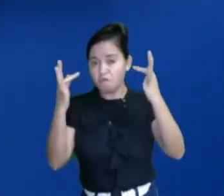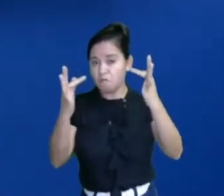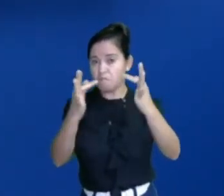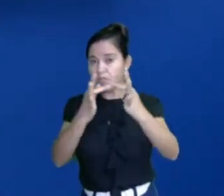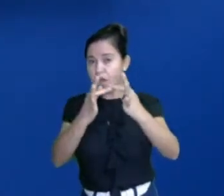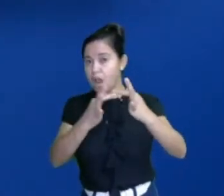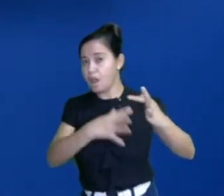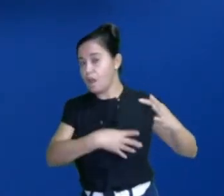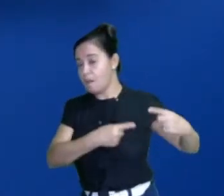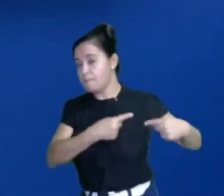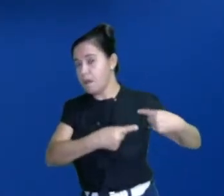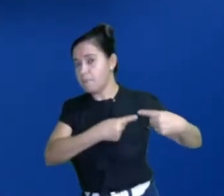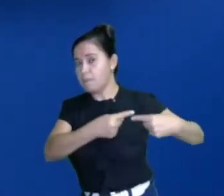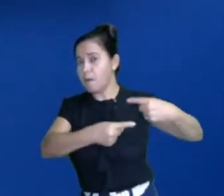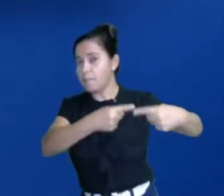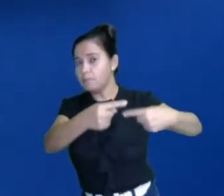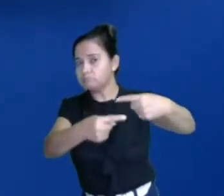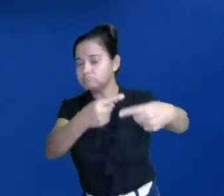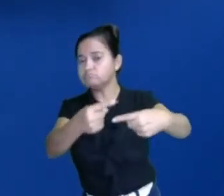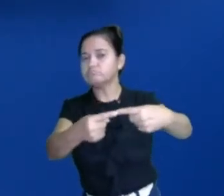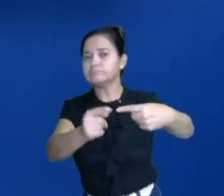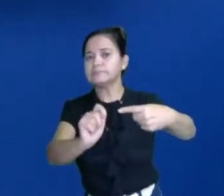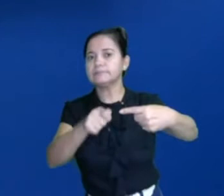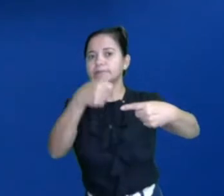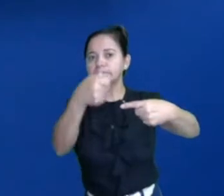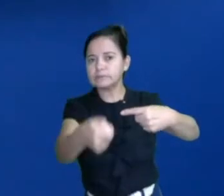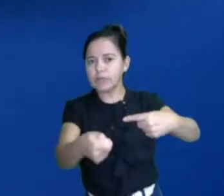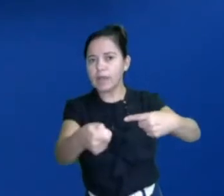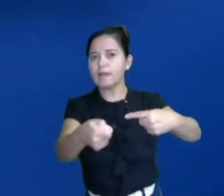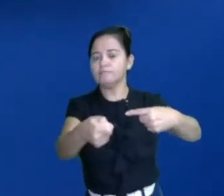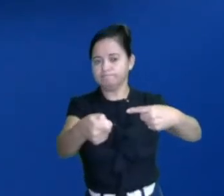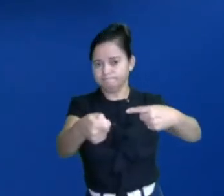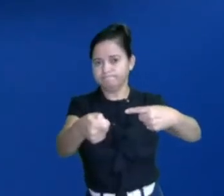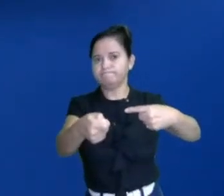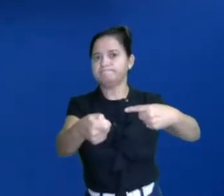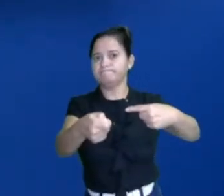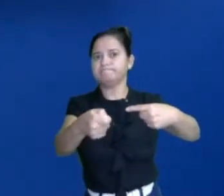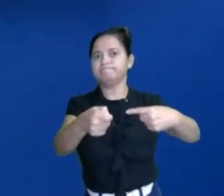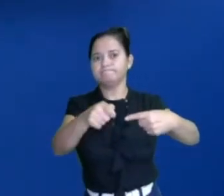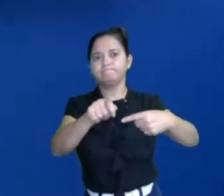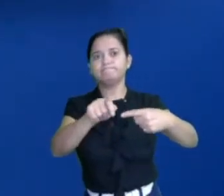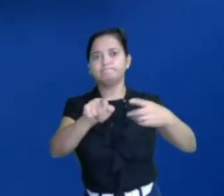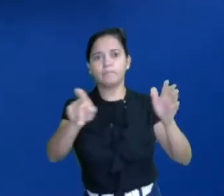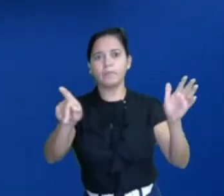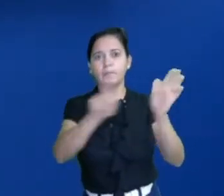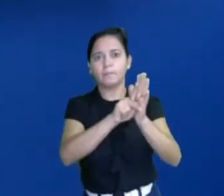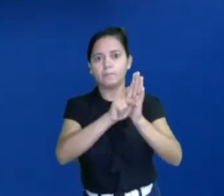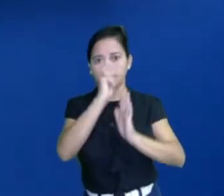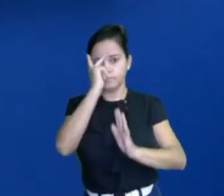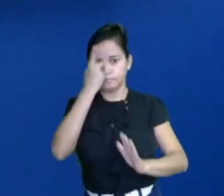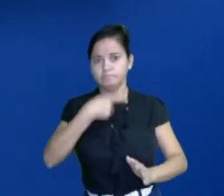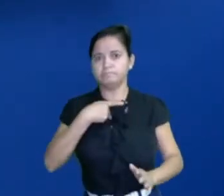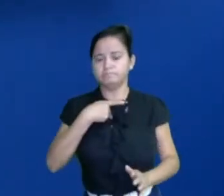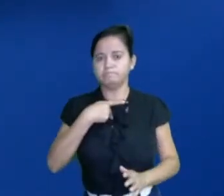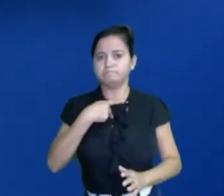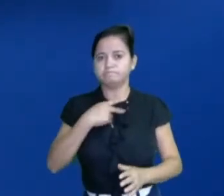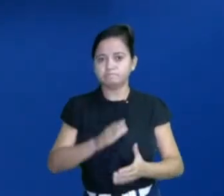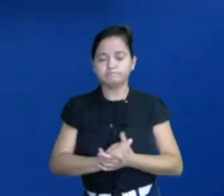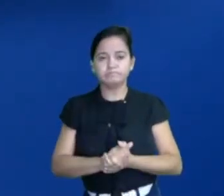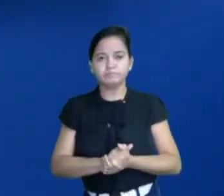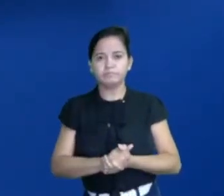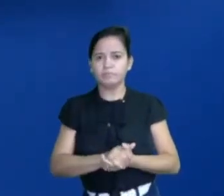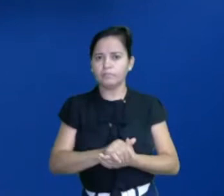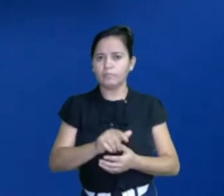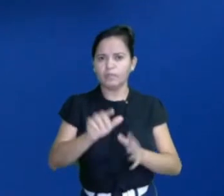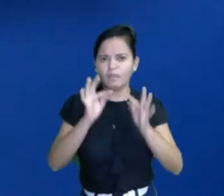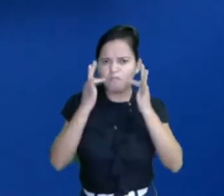de geração em geração, isso eu chamo de patrimônio pessoal. Trouxe um exemplo aqui, Em sua família existe